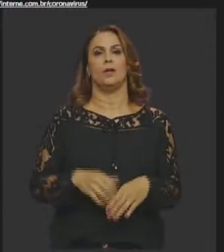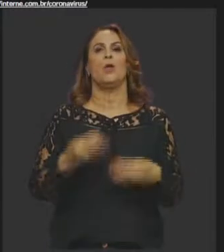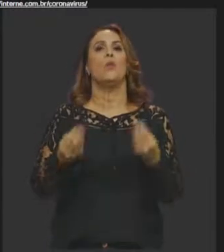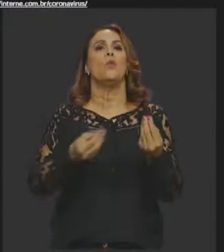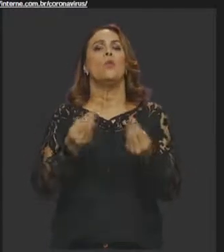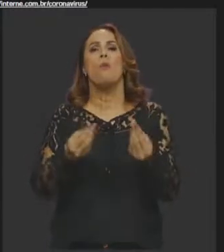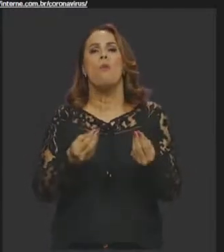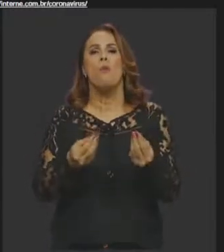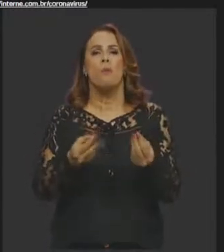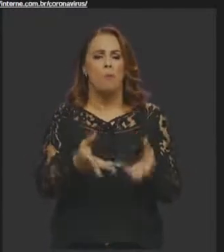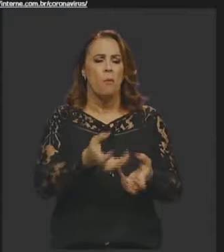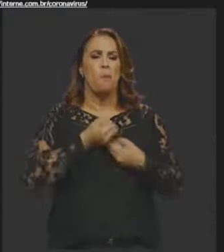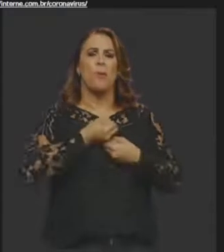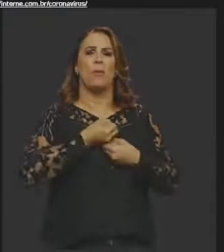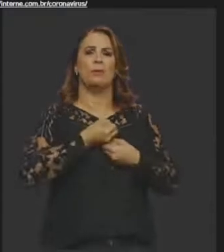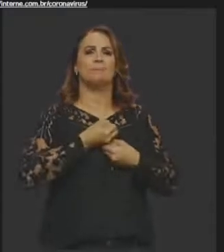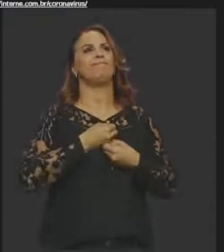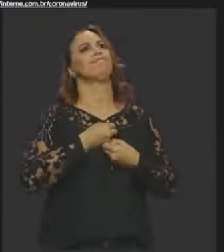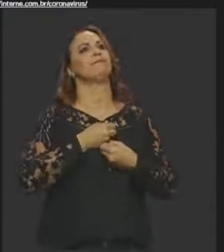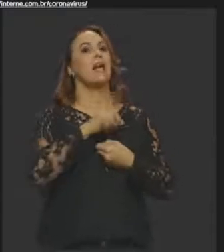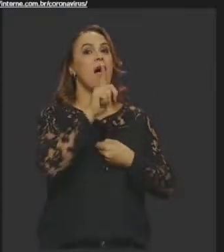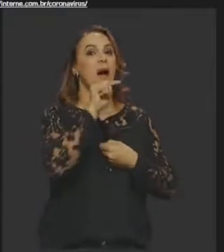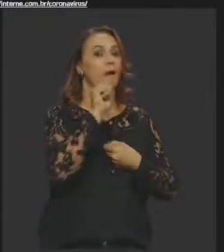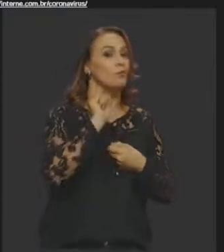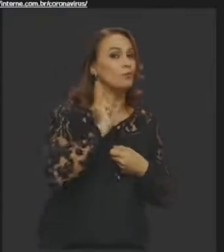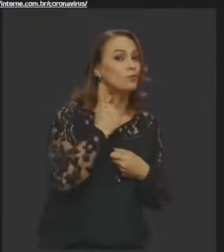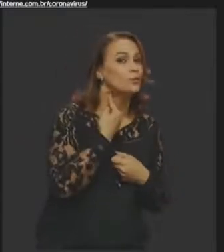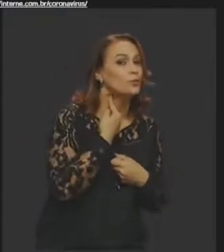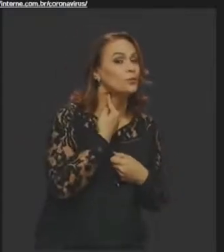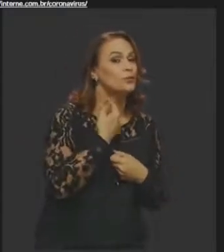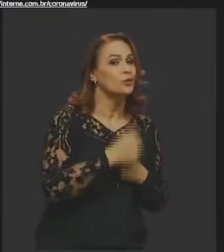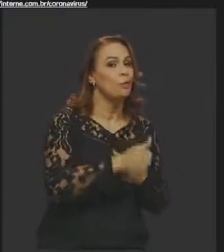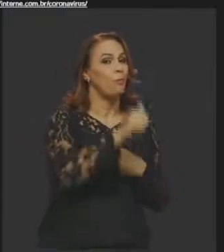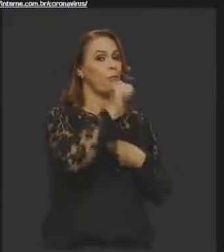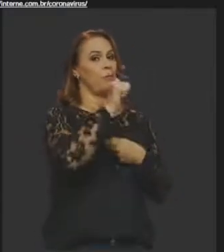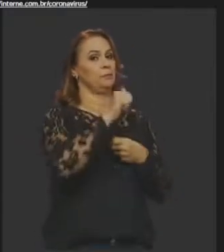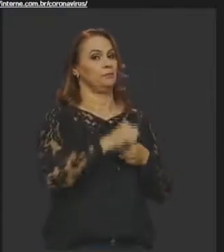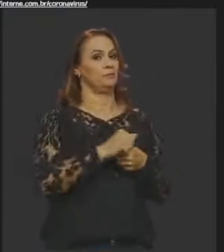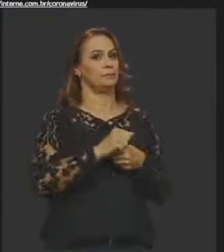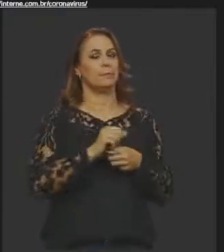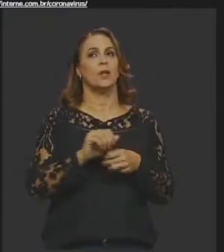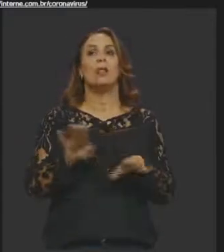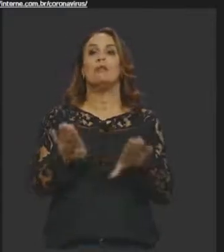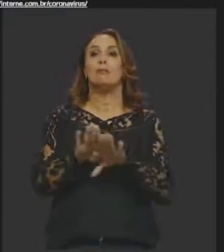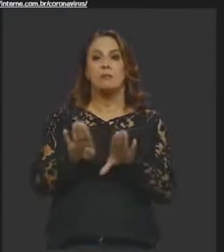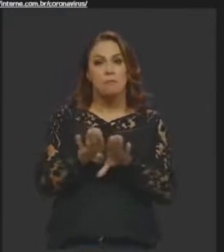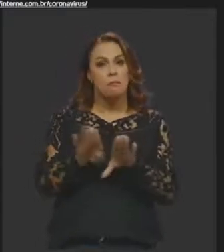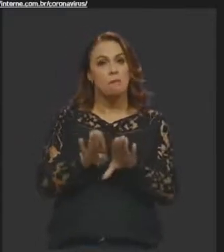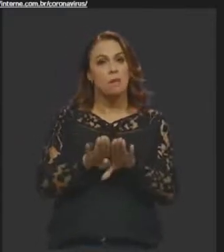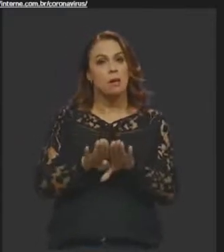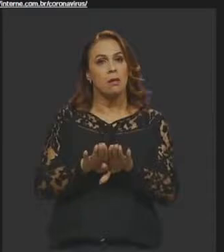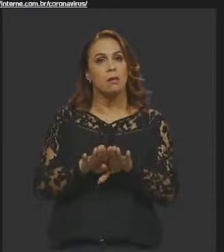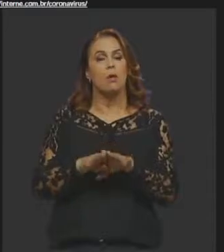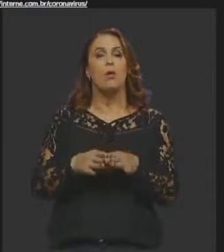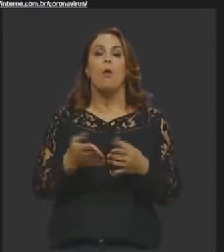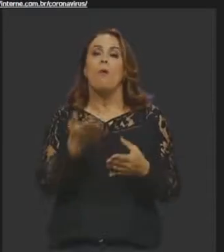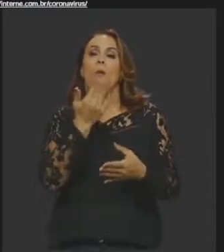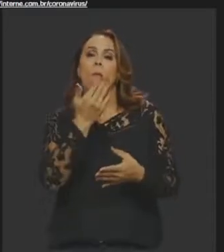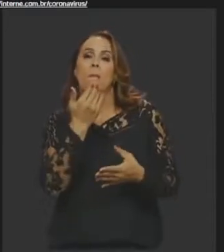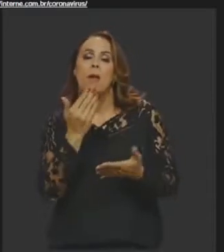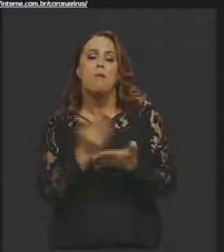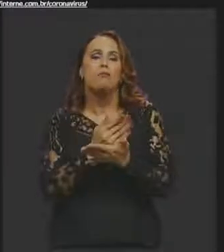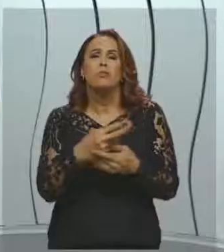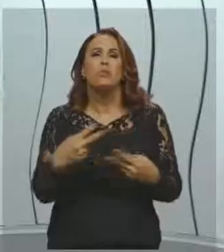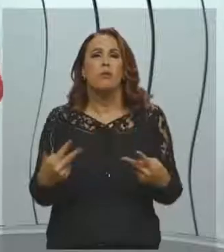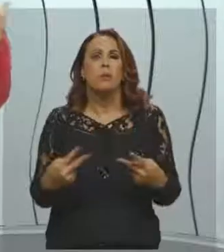alguma água que não seja de qualidade, que não seja tratada, ou que você alimenta algum tipo de